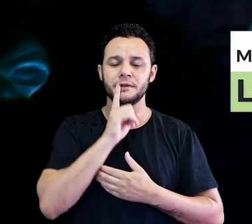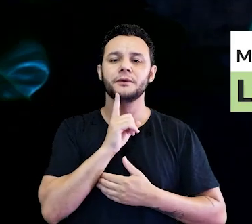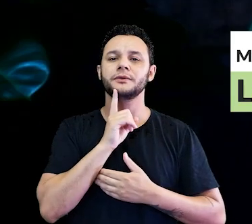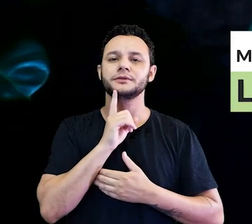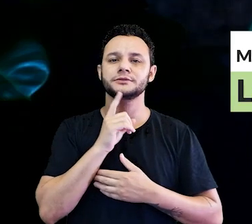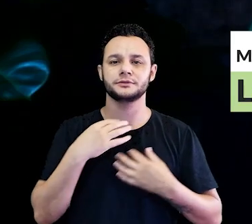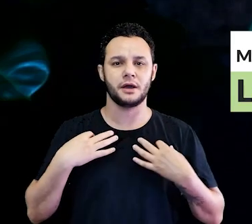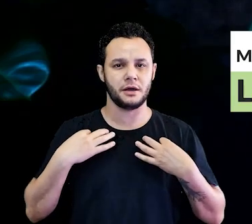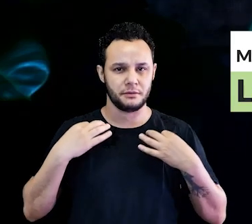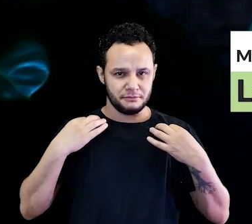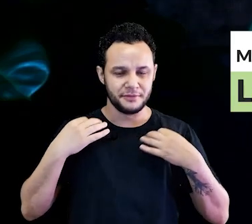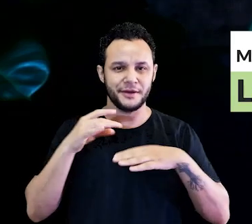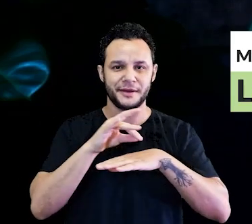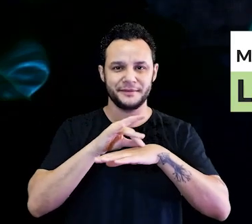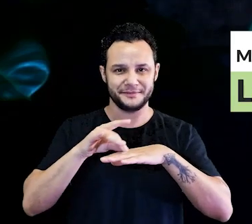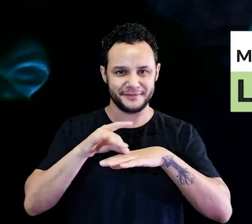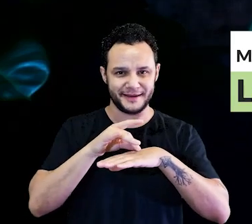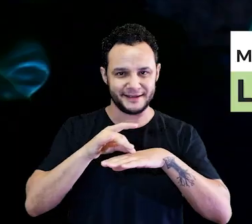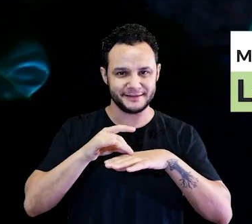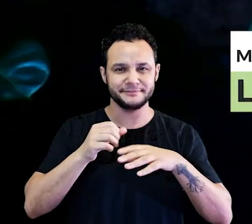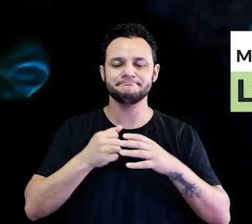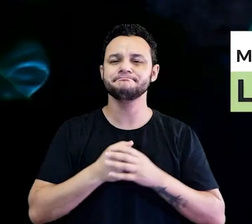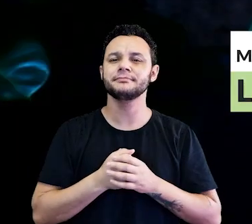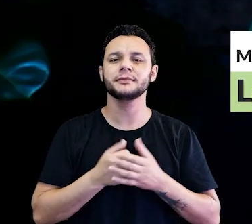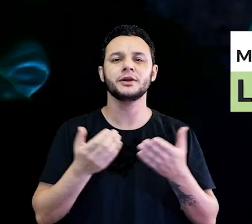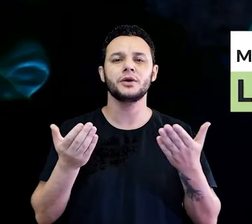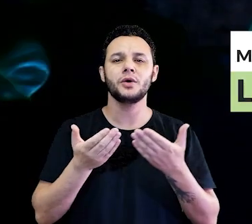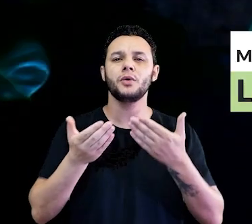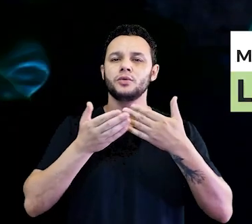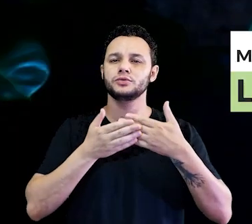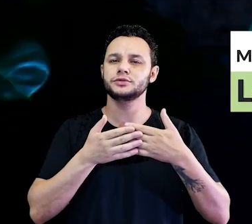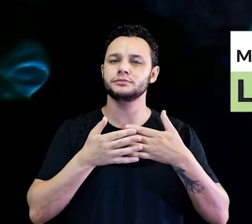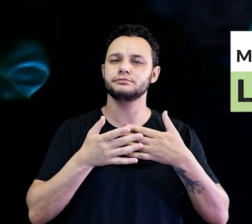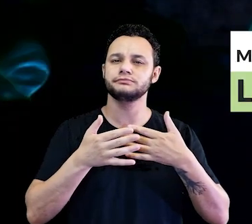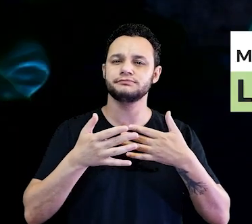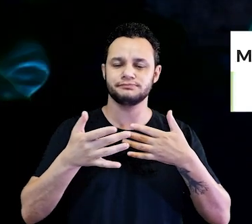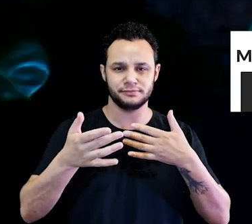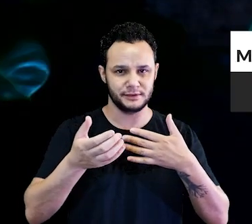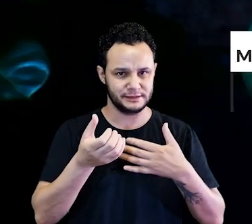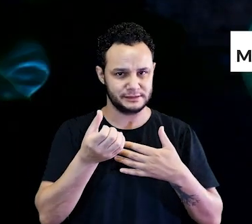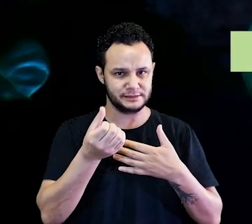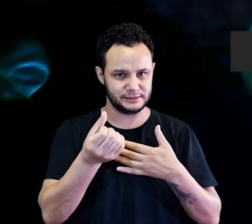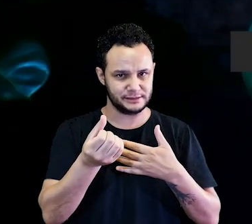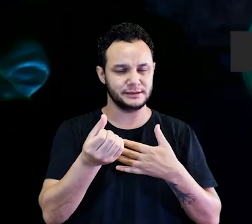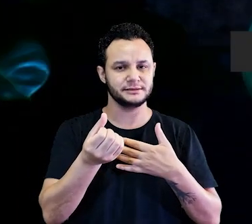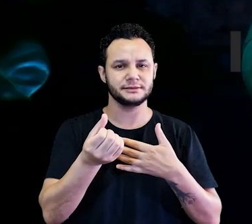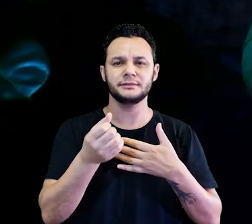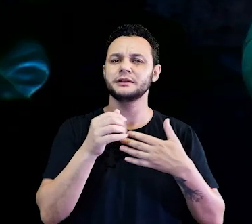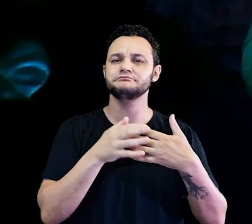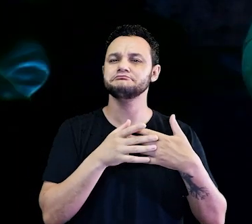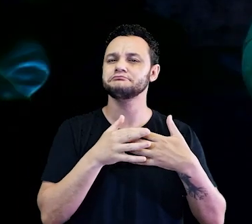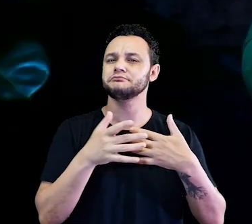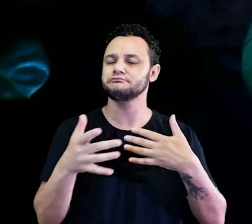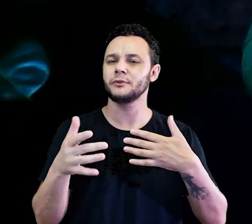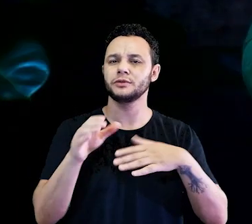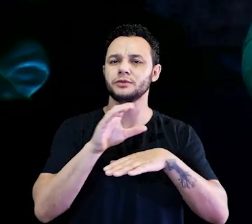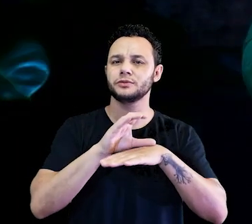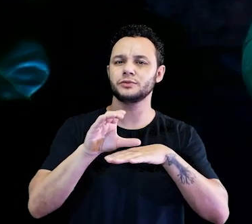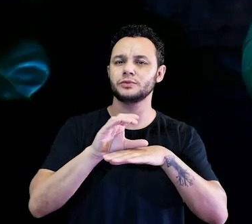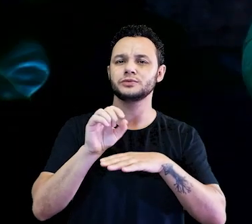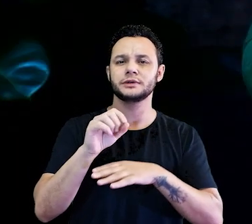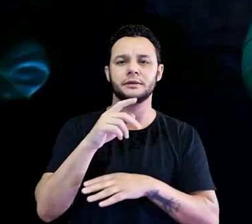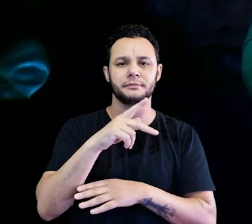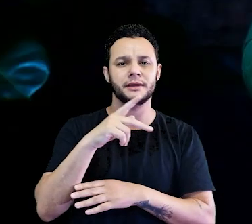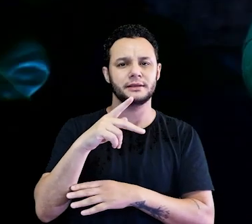louros, estou com uma roupa preta e hoje nós vamos começar o módulo 6 do nosso curso, que é